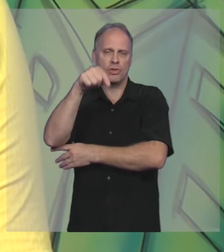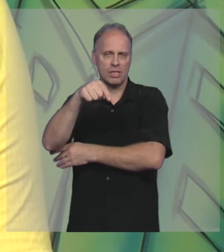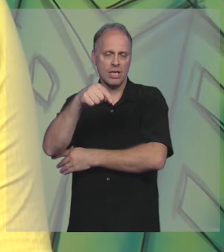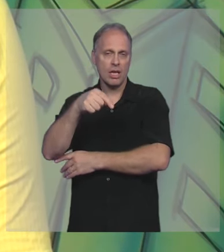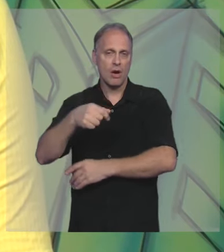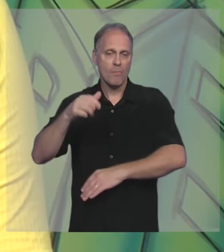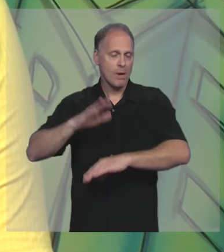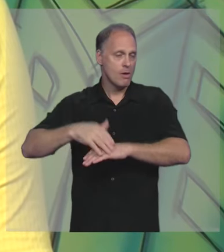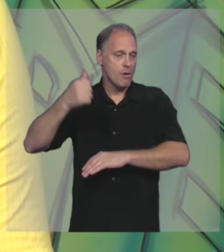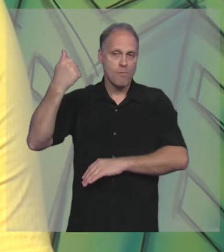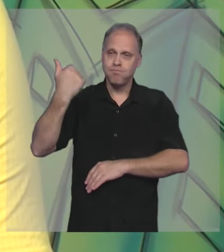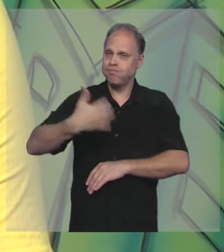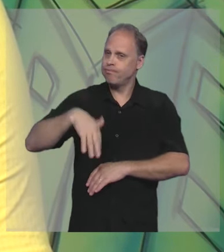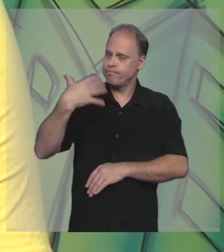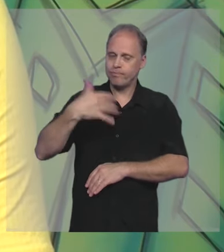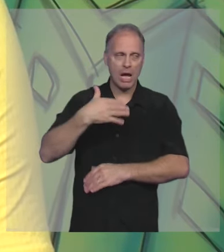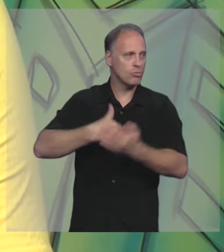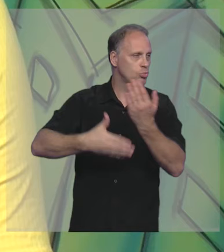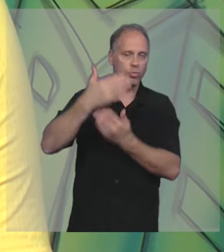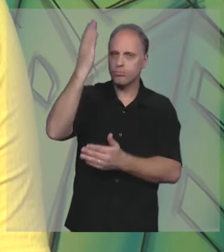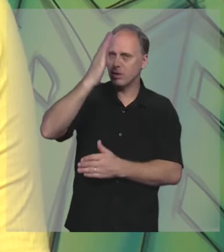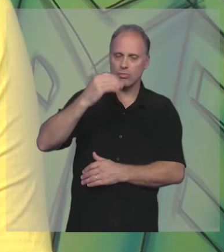Sul são os mais caros, né?